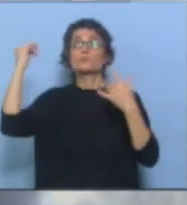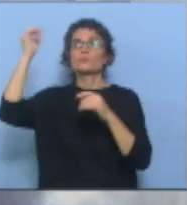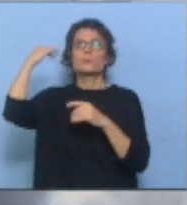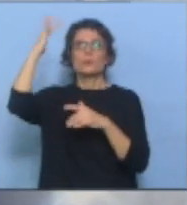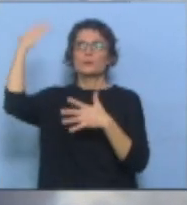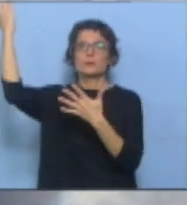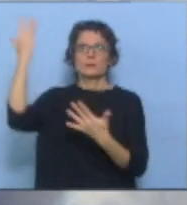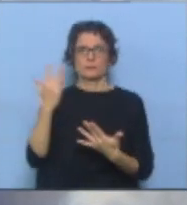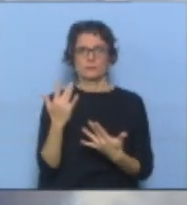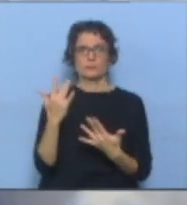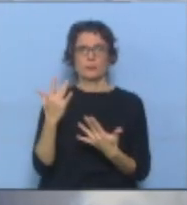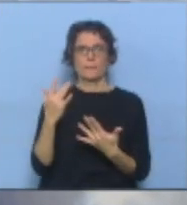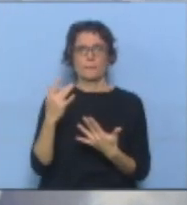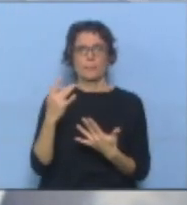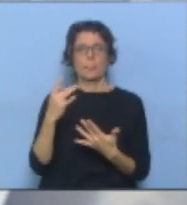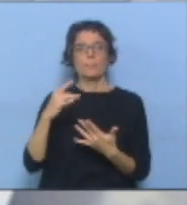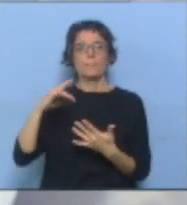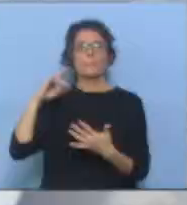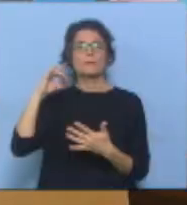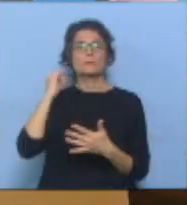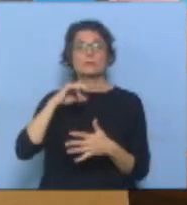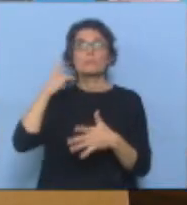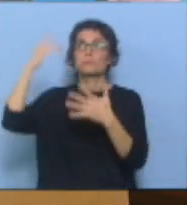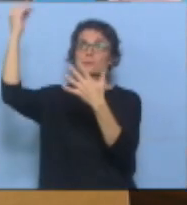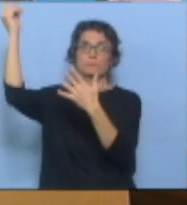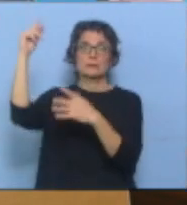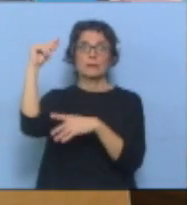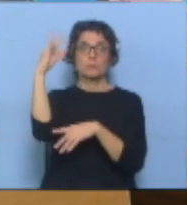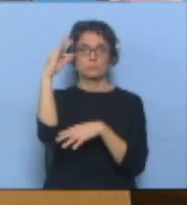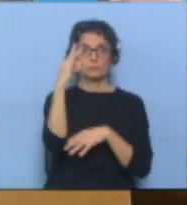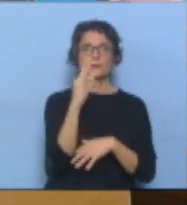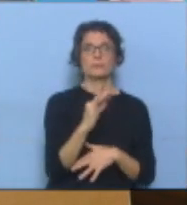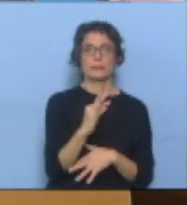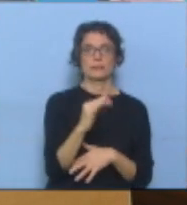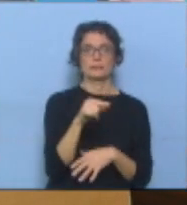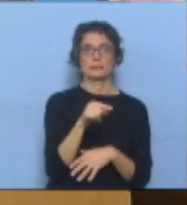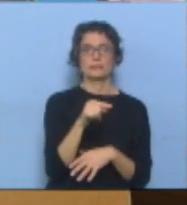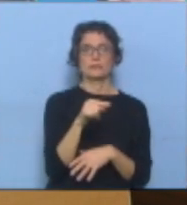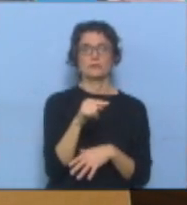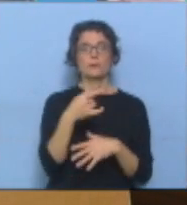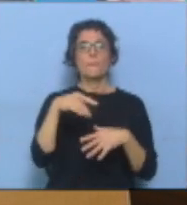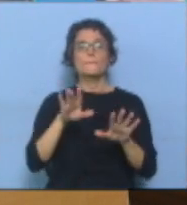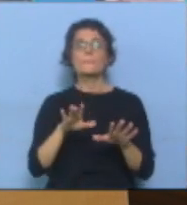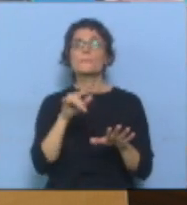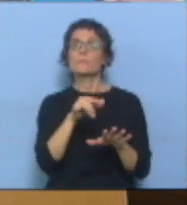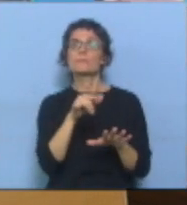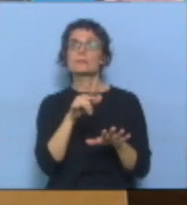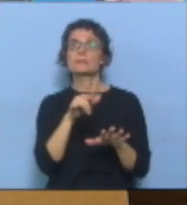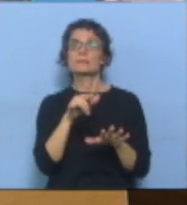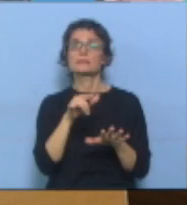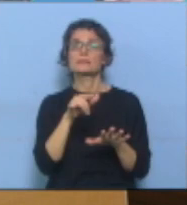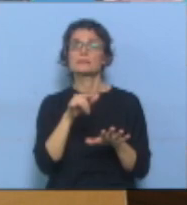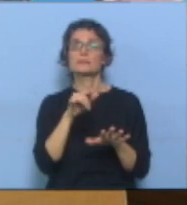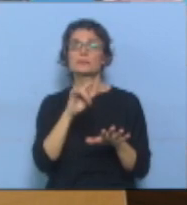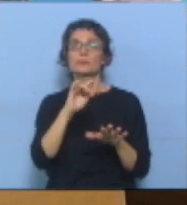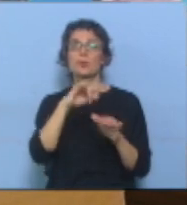como uma pomba. É uma figura de estilo, é uma metáfora, uma comparação. Mas noutras partes do Novo Testamento não é, o Espírito Santo não é pomba, é vento. Jesus, por